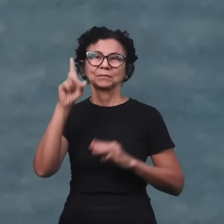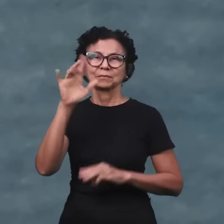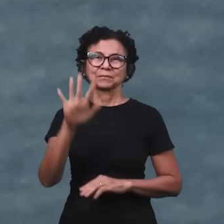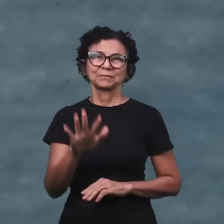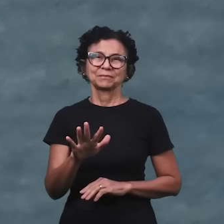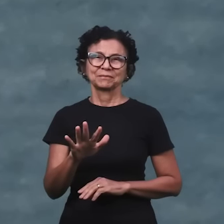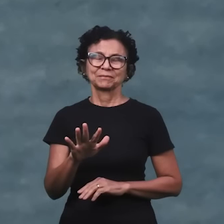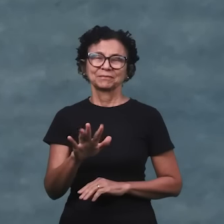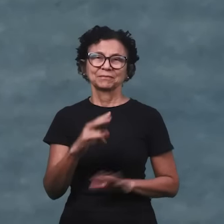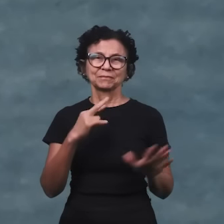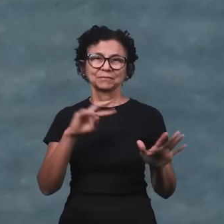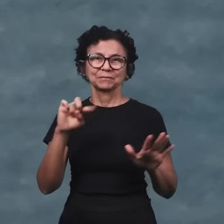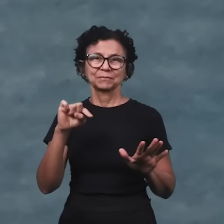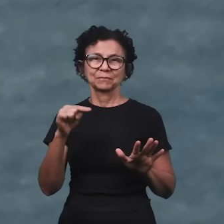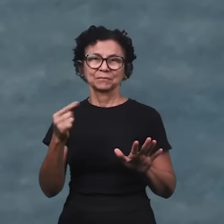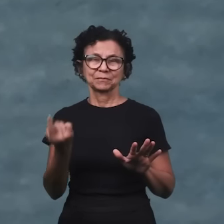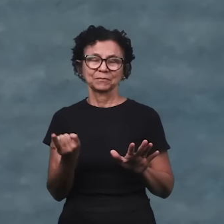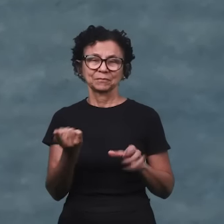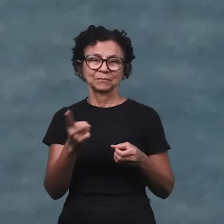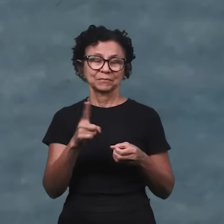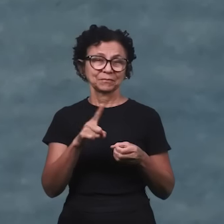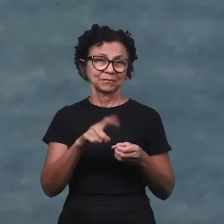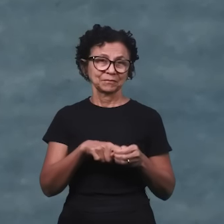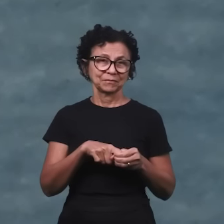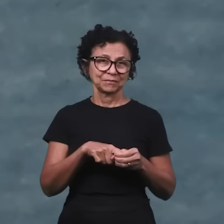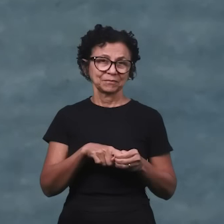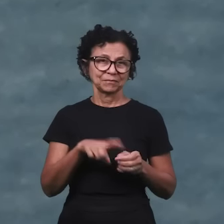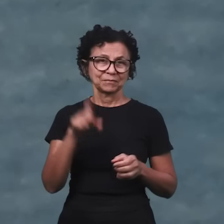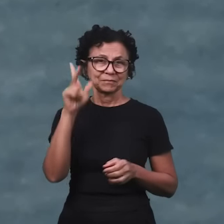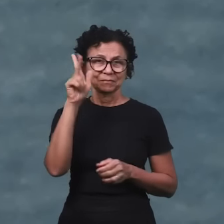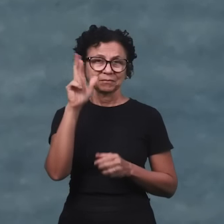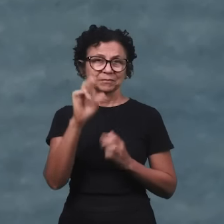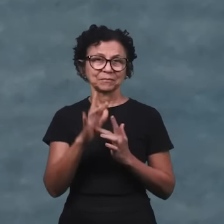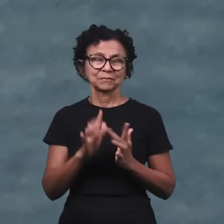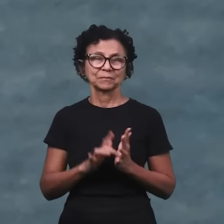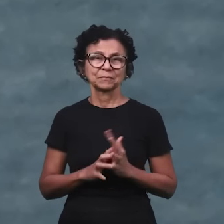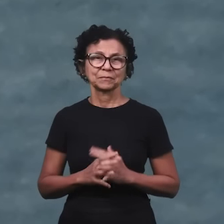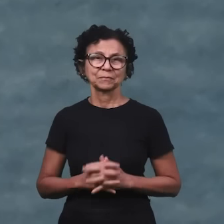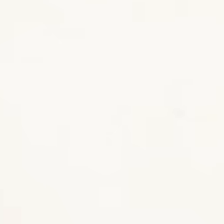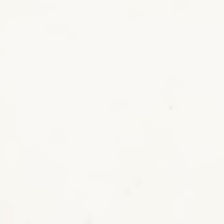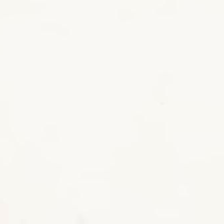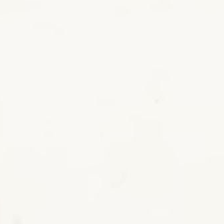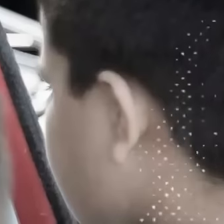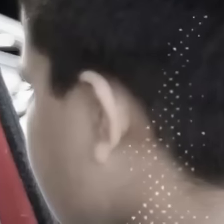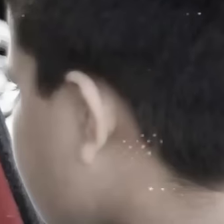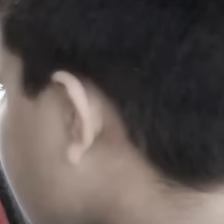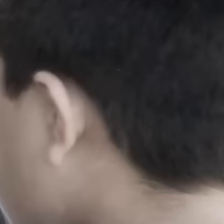Deus tem uma bênção para o seu coração. Semana que vem, se Deus quiser, a gente está de volta. Deus abençoe. A paz do Senhor.